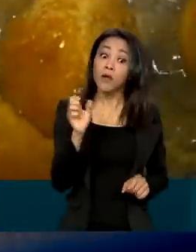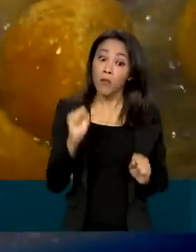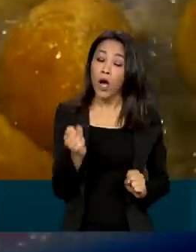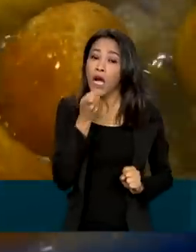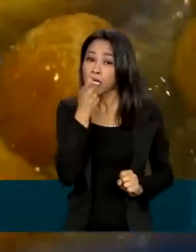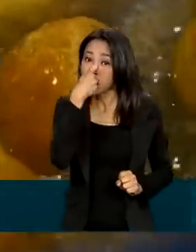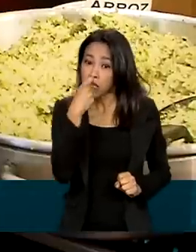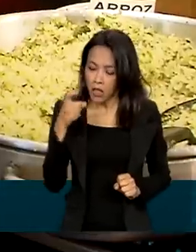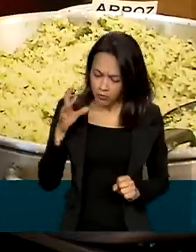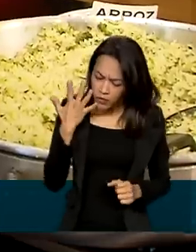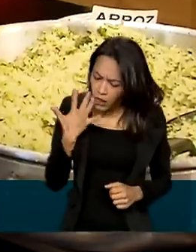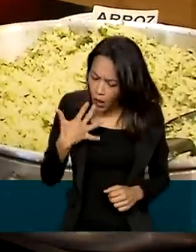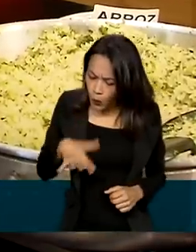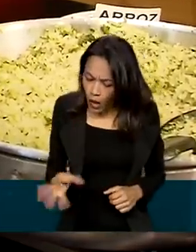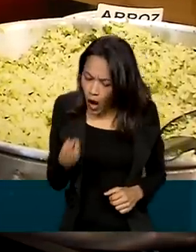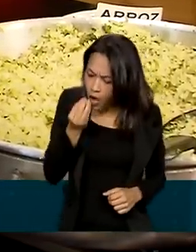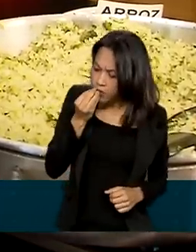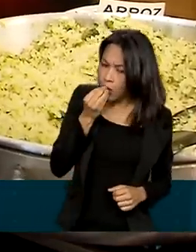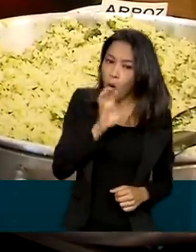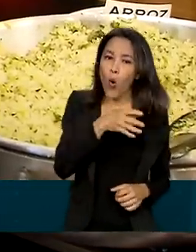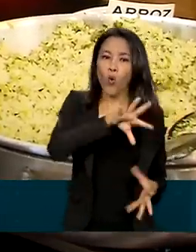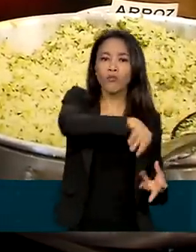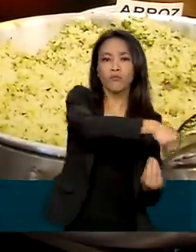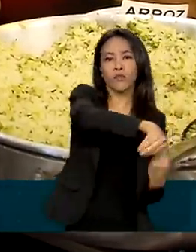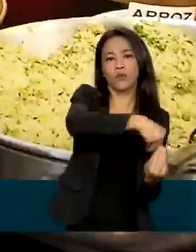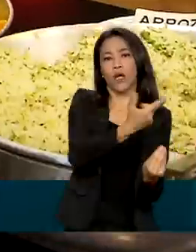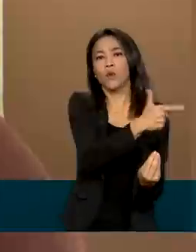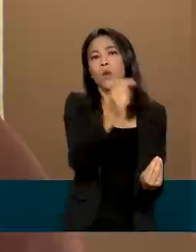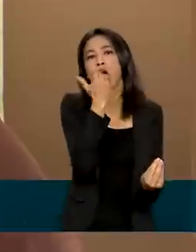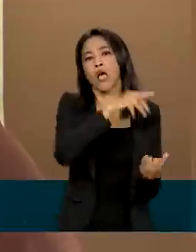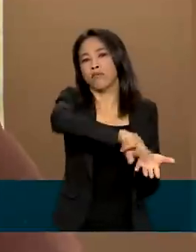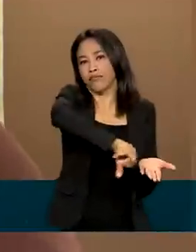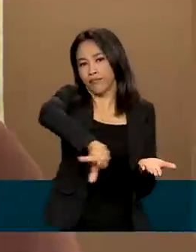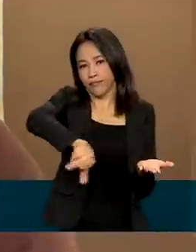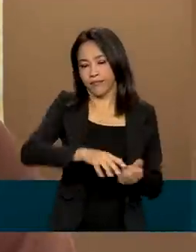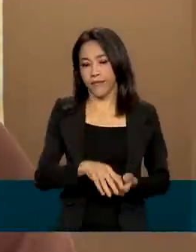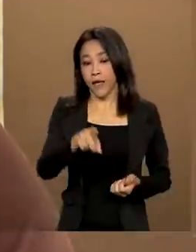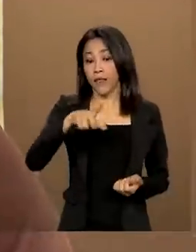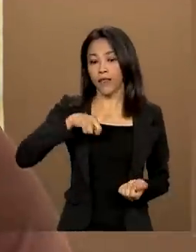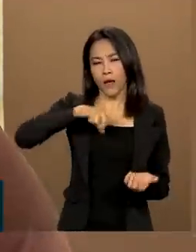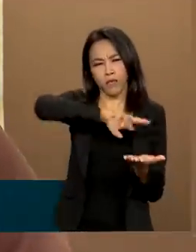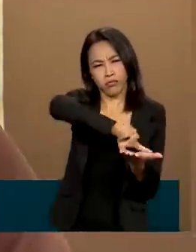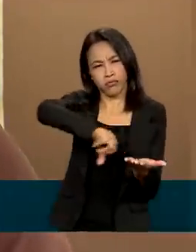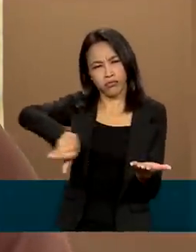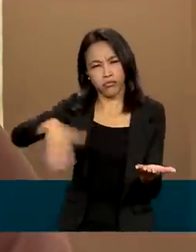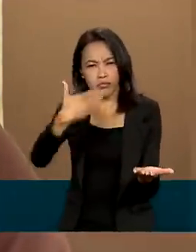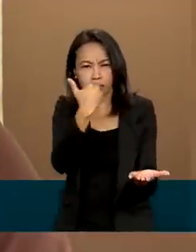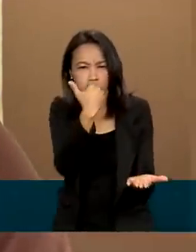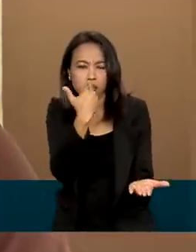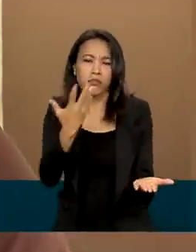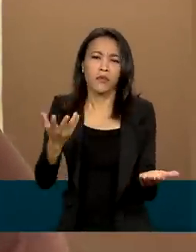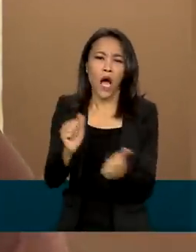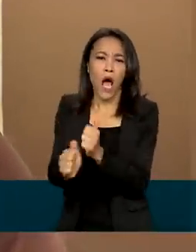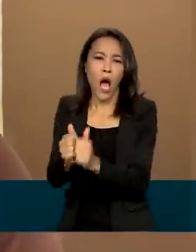servido puro ou como ingrediente de outros pratos nós temos pratos variados